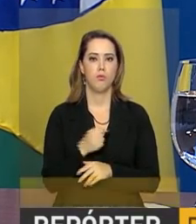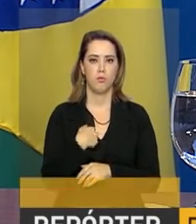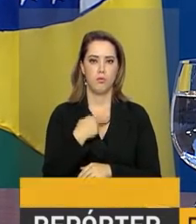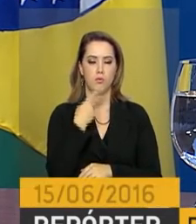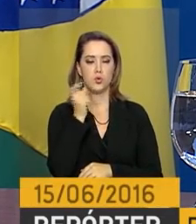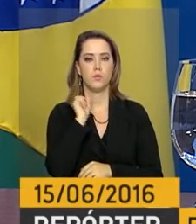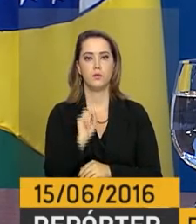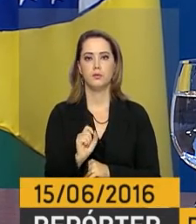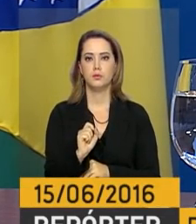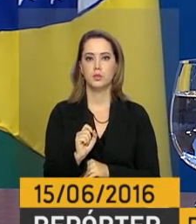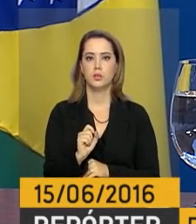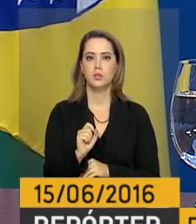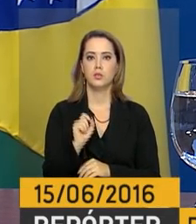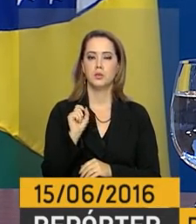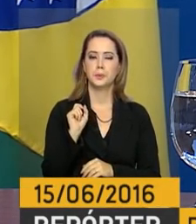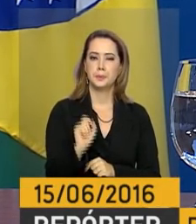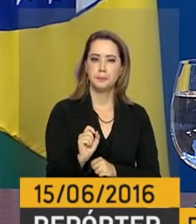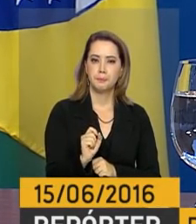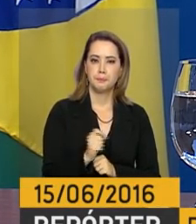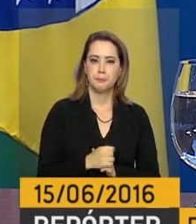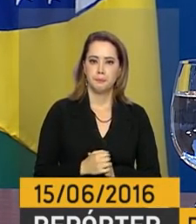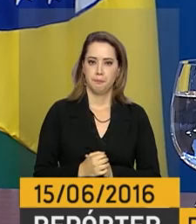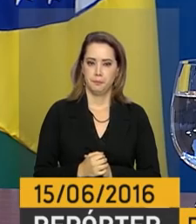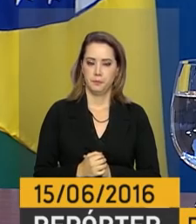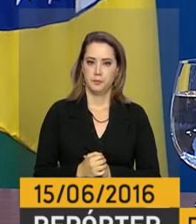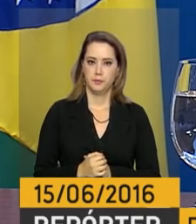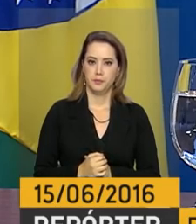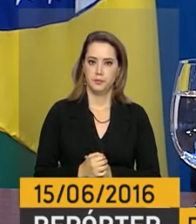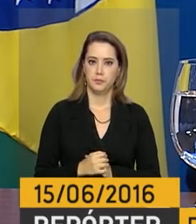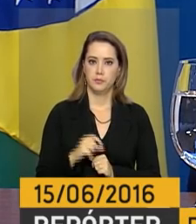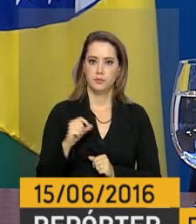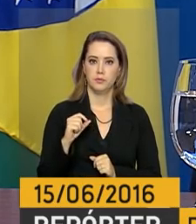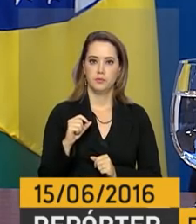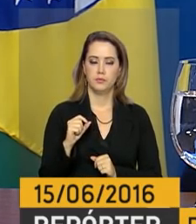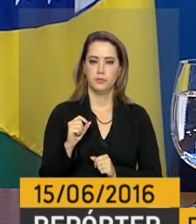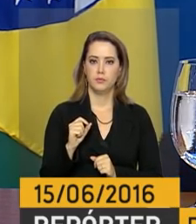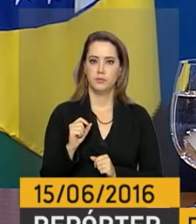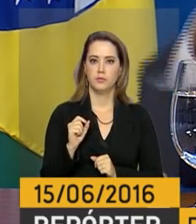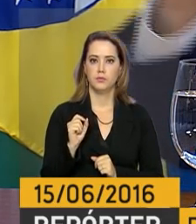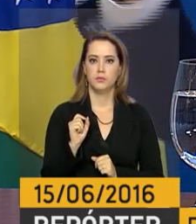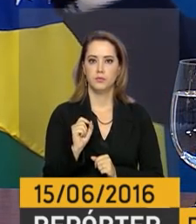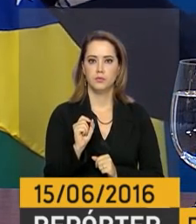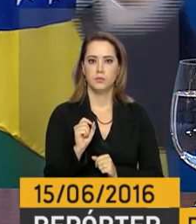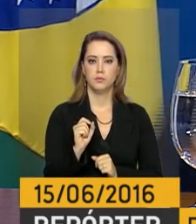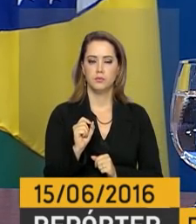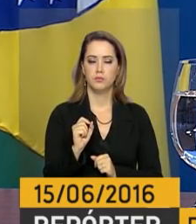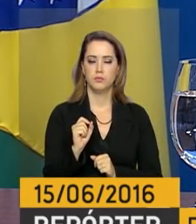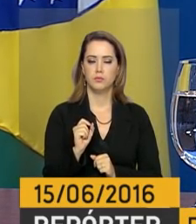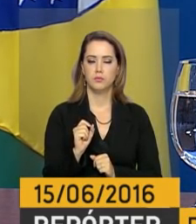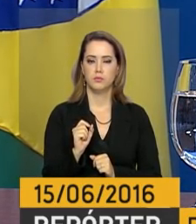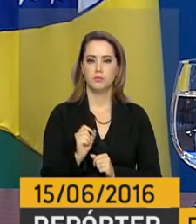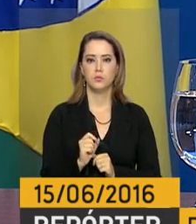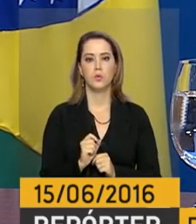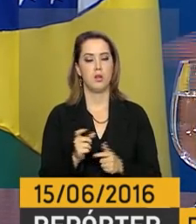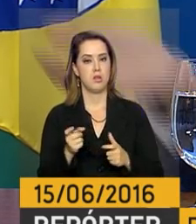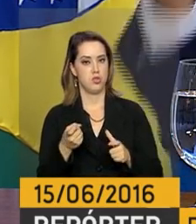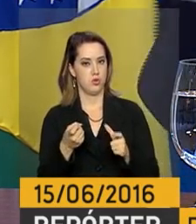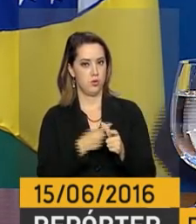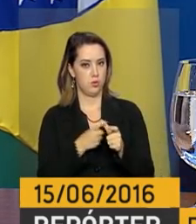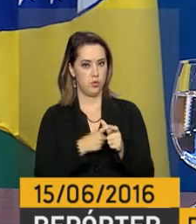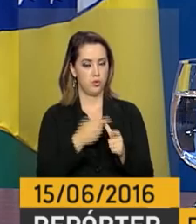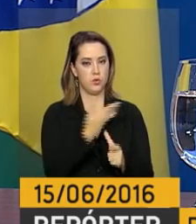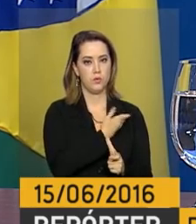dizer que no caso eh do o comportamento do endividamento